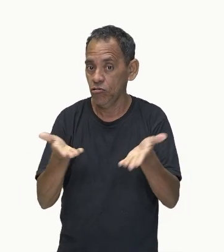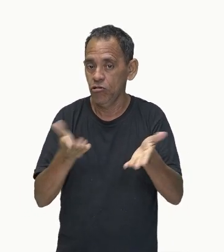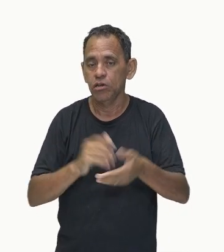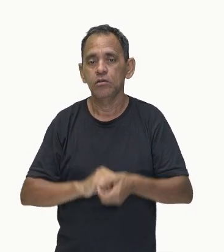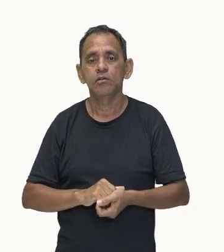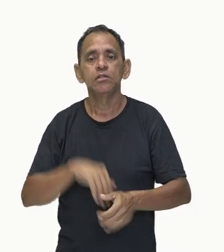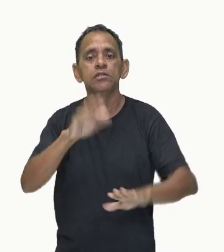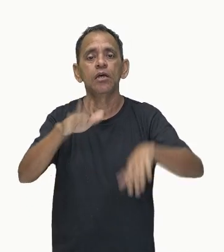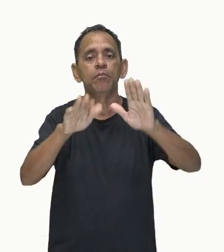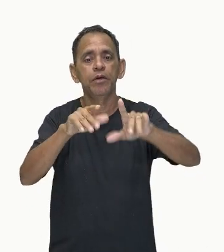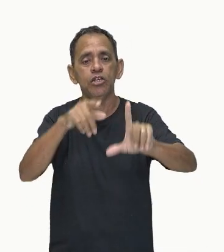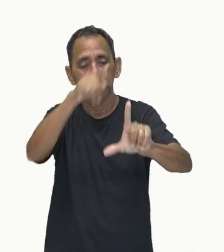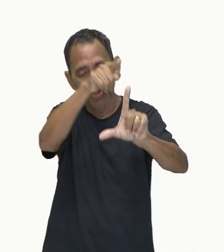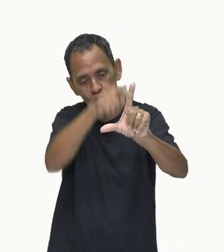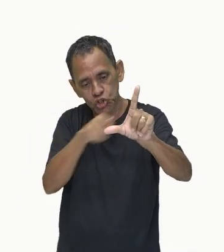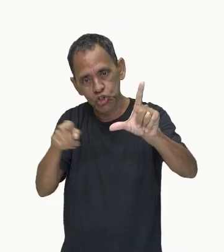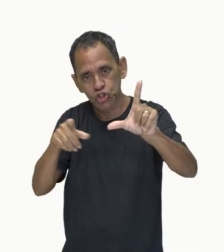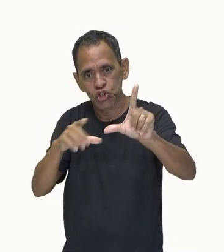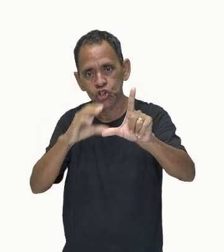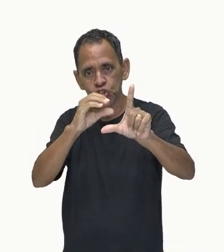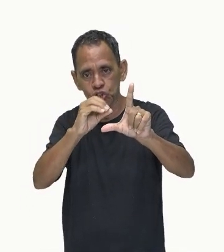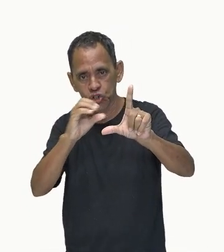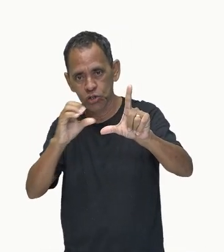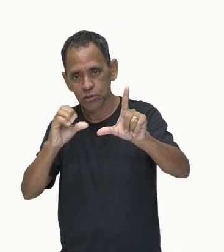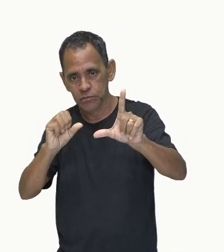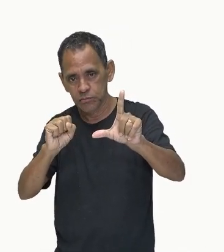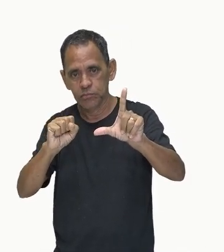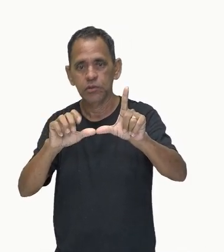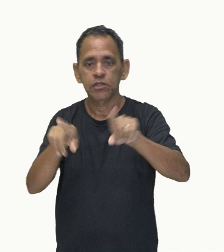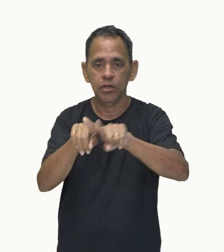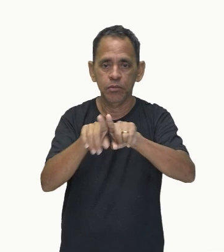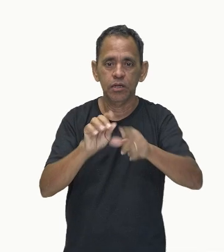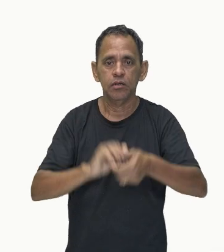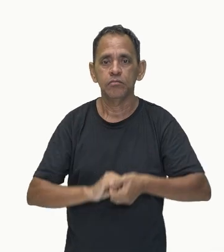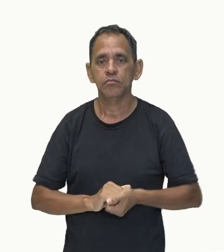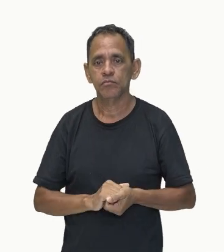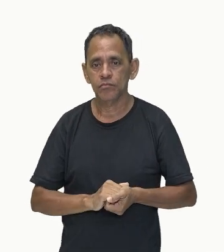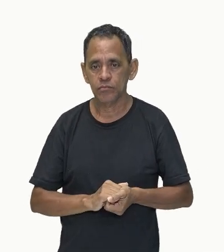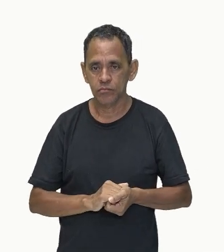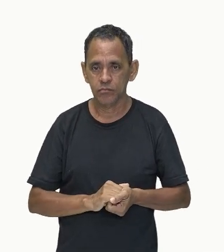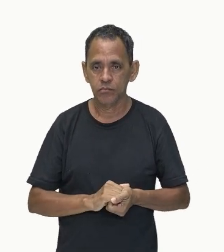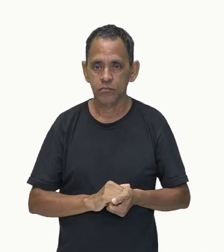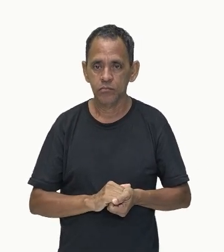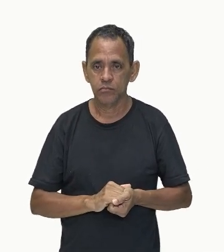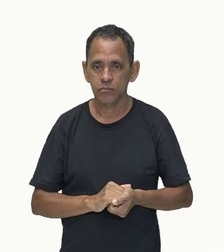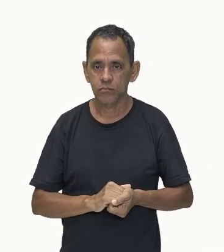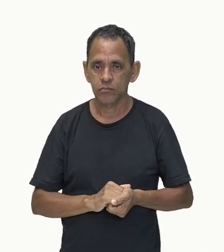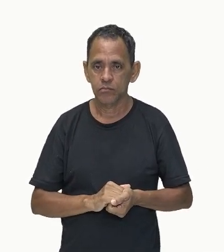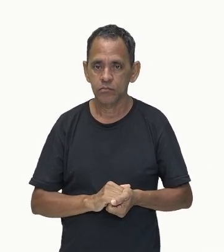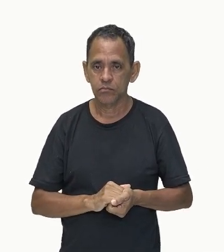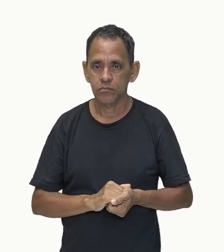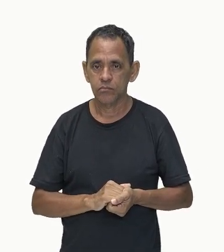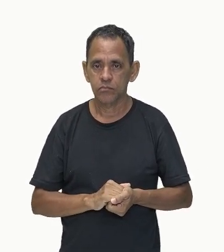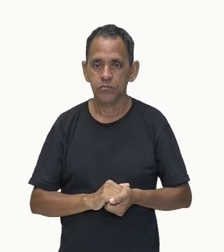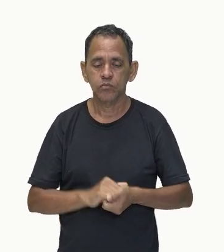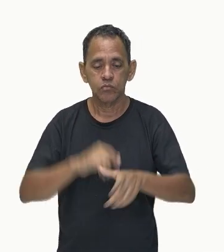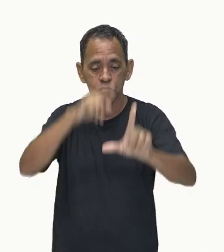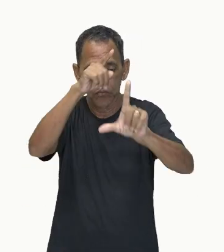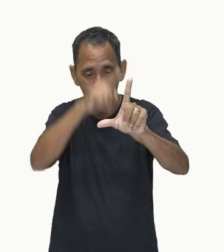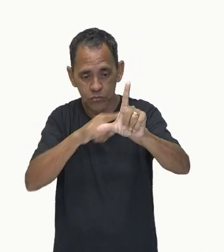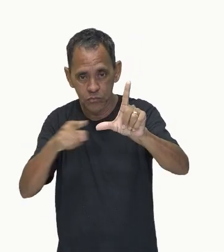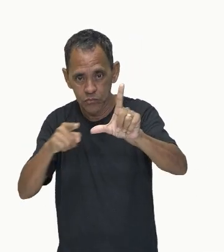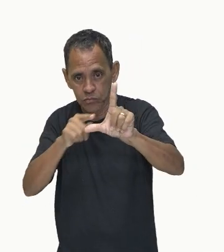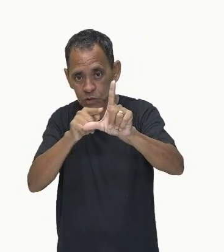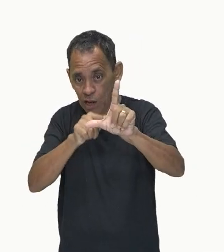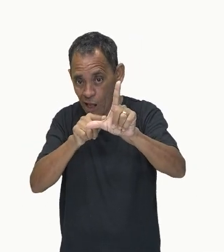ângulo, então é o cosseno do ângulo de inclinação. No caso aqui eu estou chamando o ângulo de inclinação de θ, então fica o cosseno de θ.